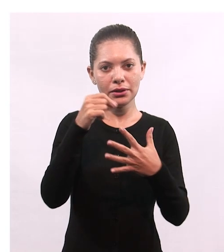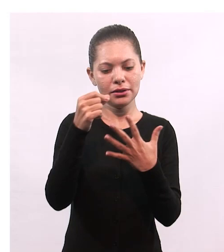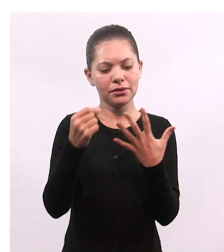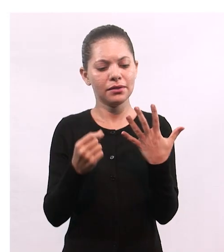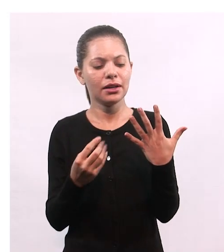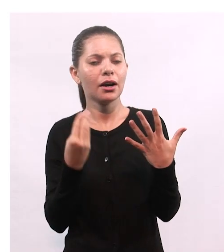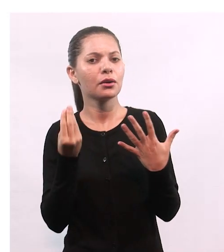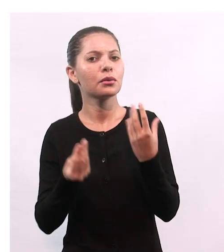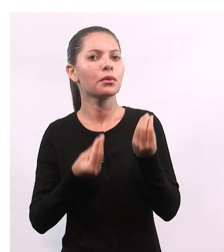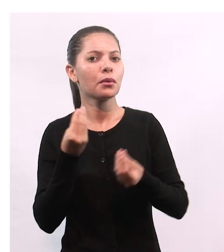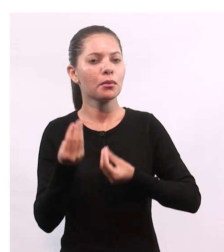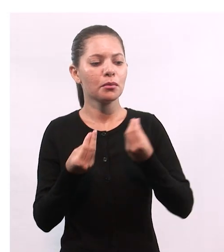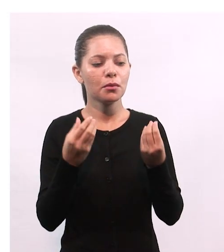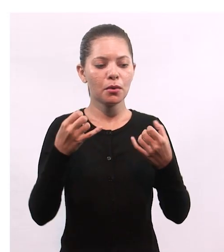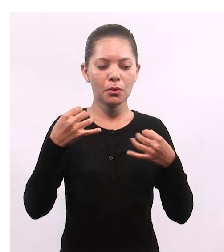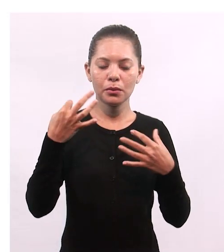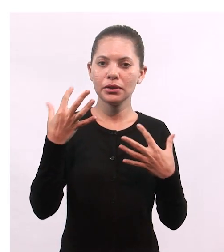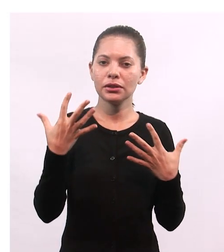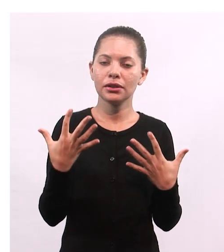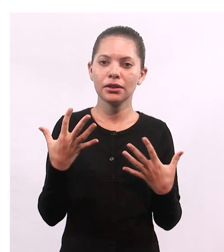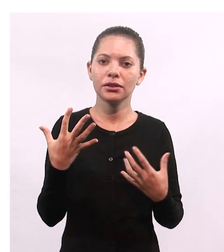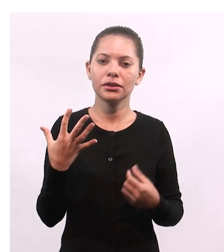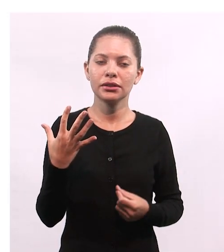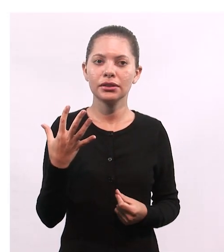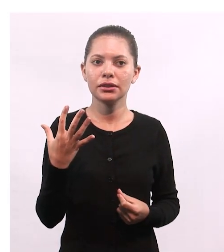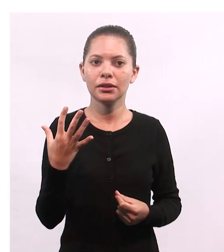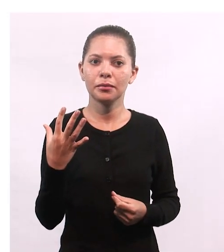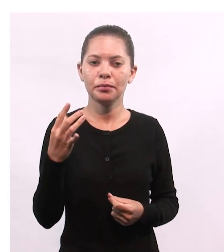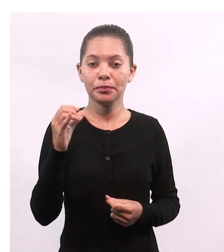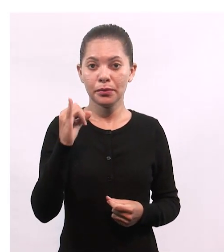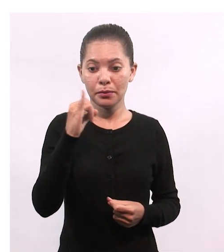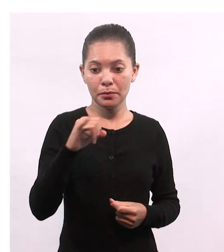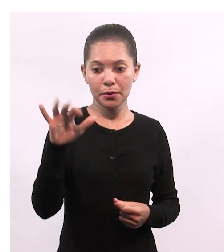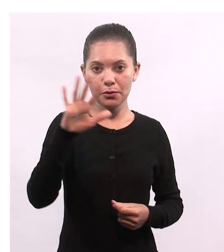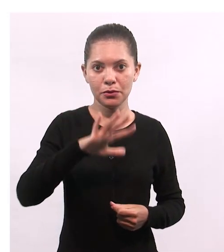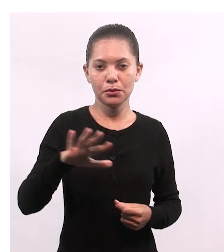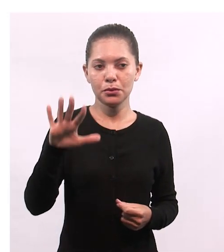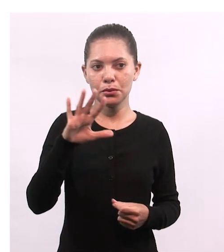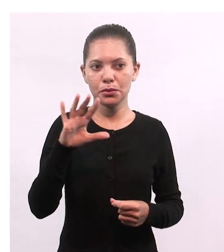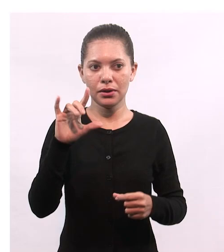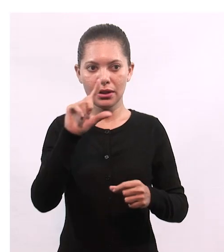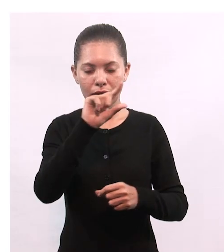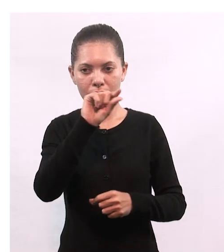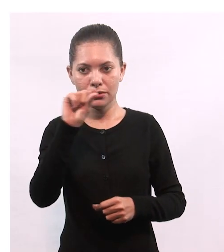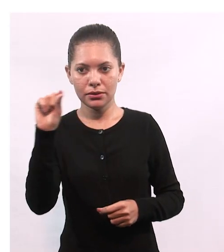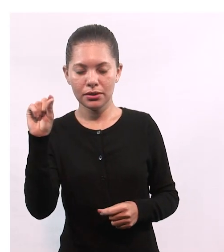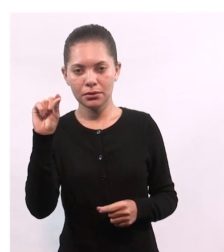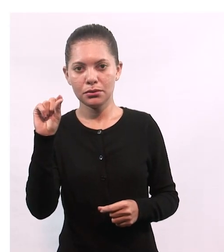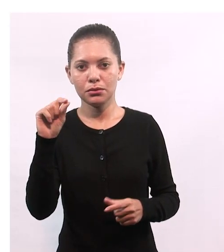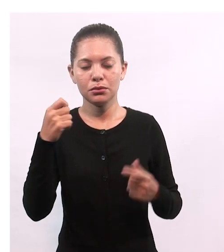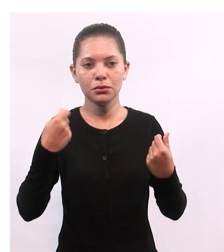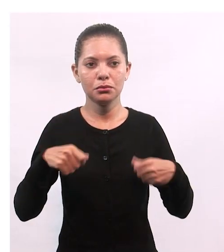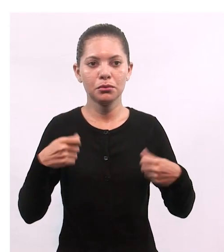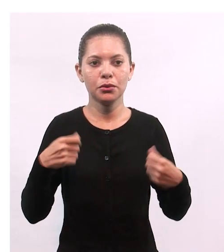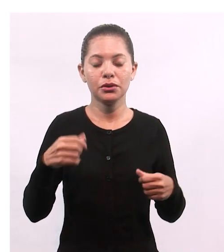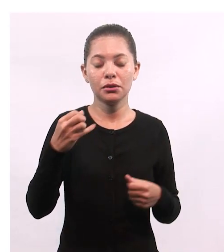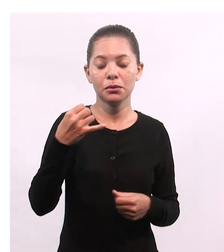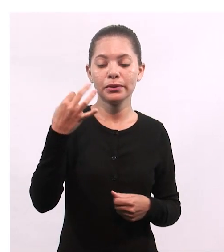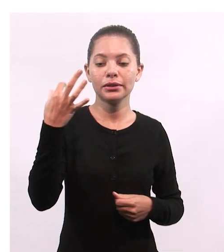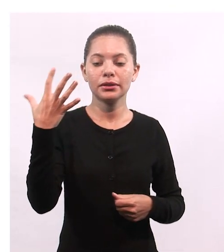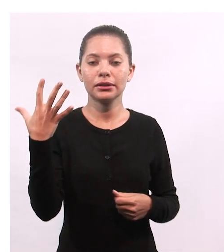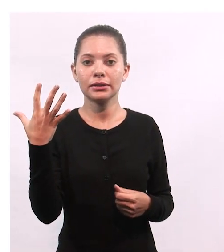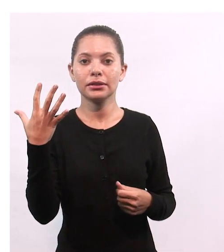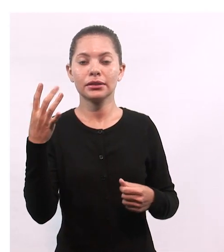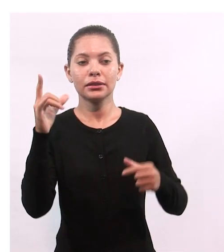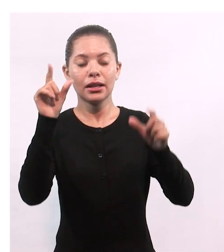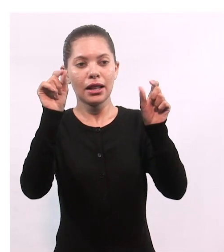ainda pode classificá-las de acordo com a quantidade de lados. Já que eu tenho uma figura formada por lados retos, eu posso ter